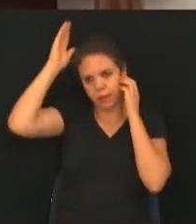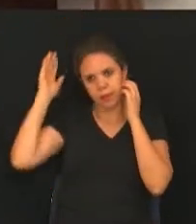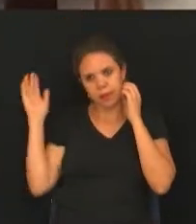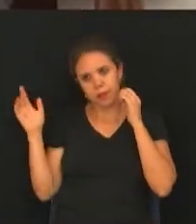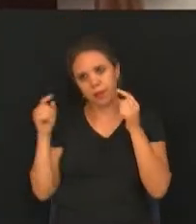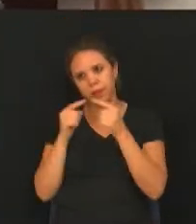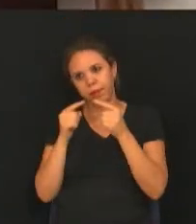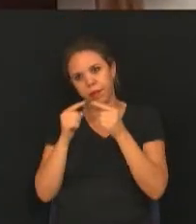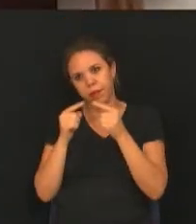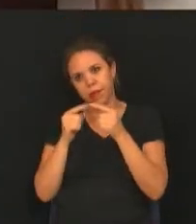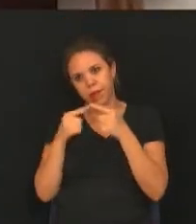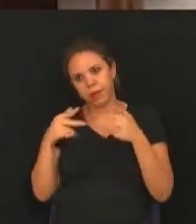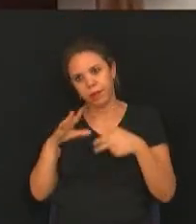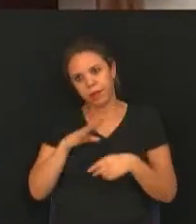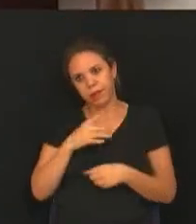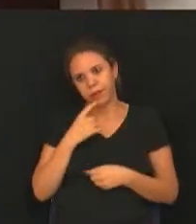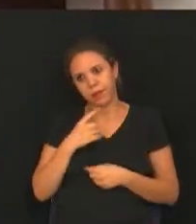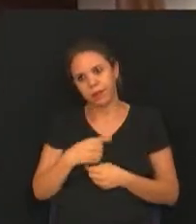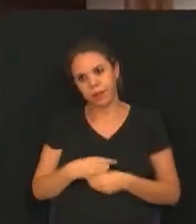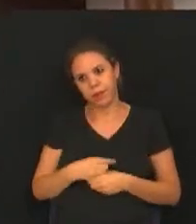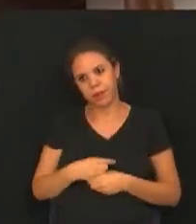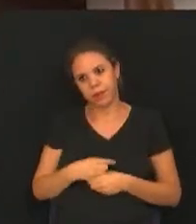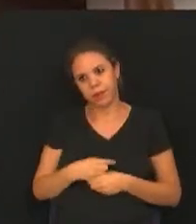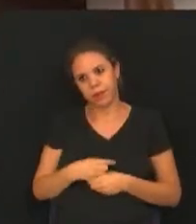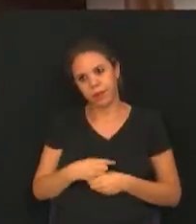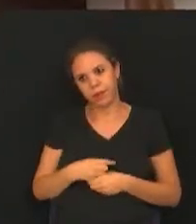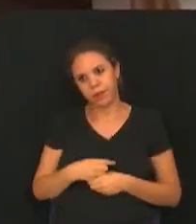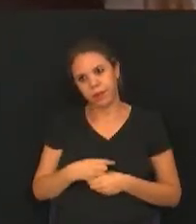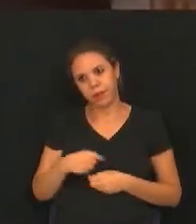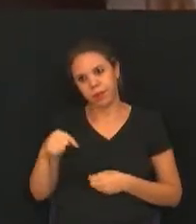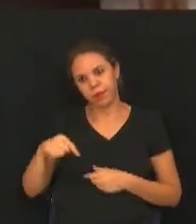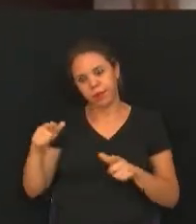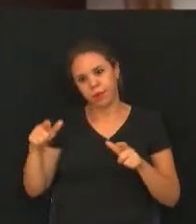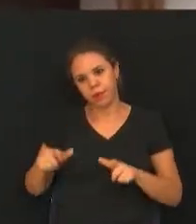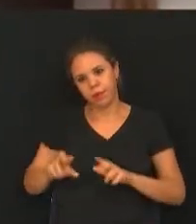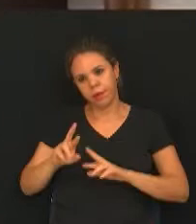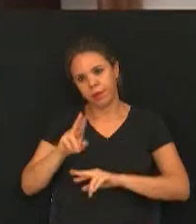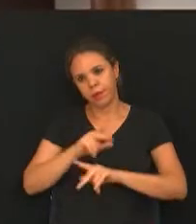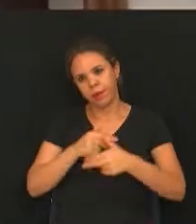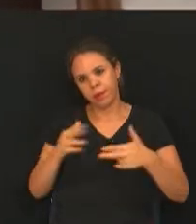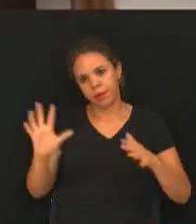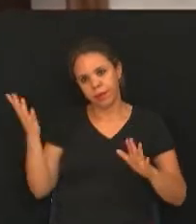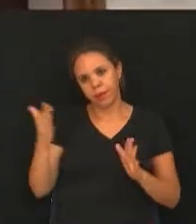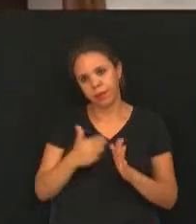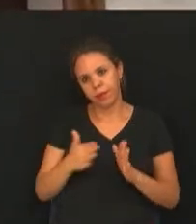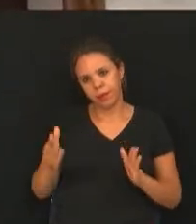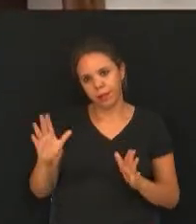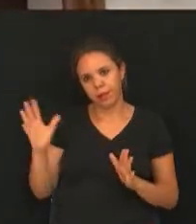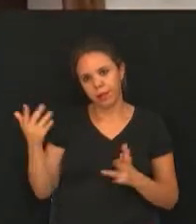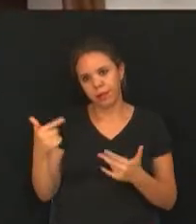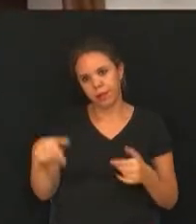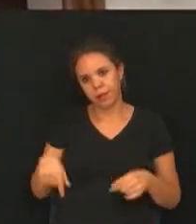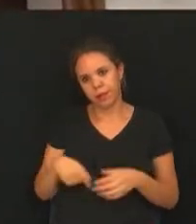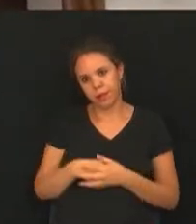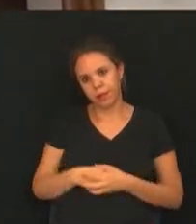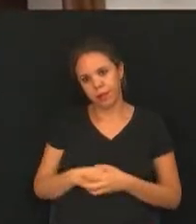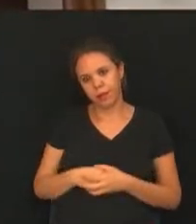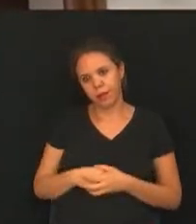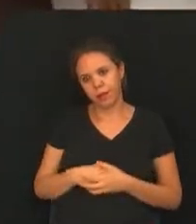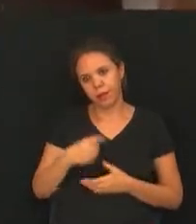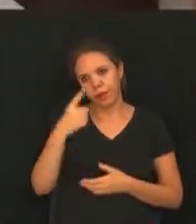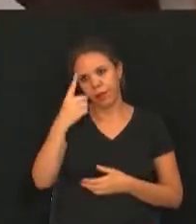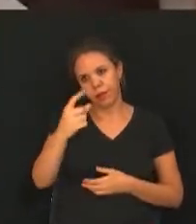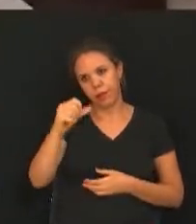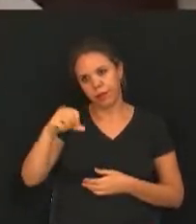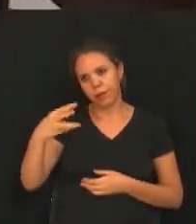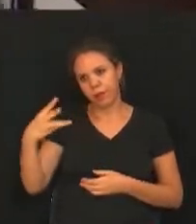com a cidade de Campinas, né? Então aqui as várias ocorrências, temos ocorrências aqui de